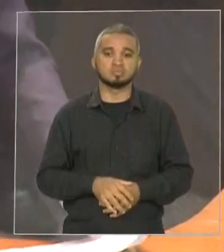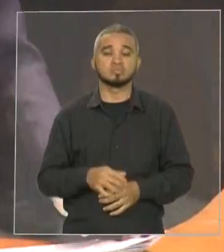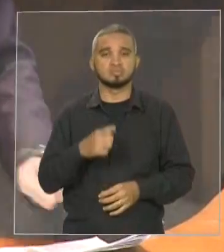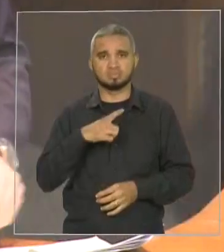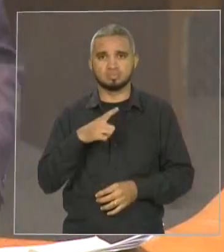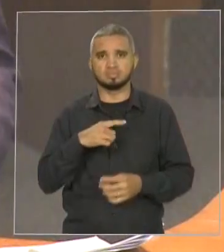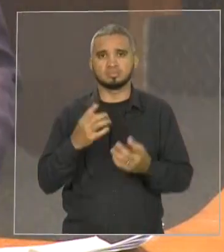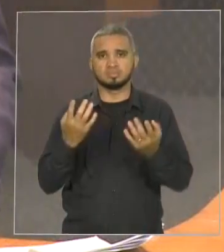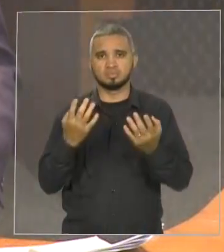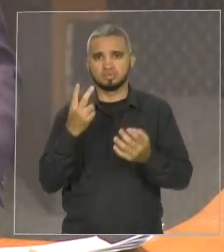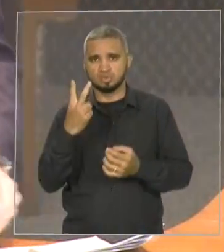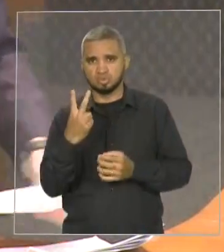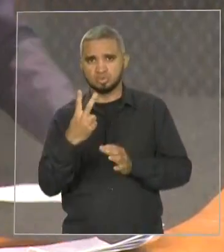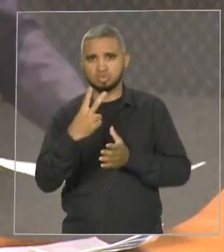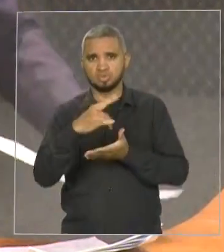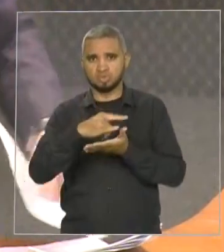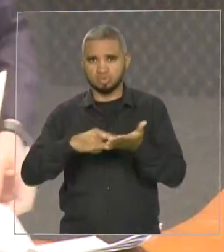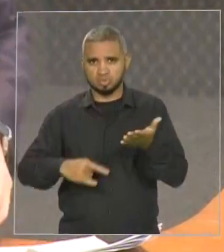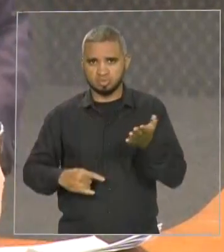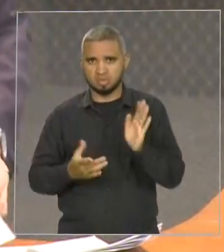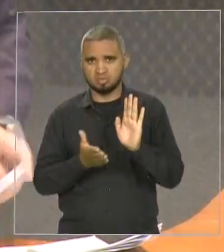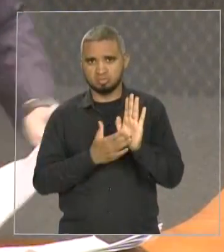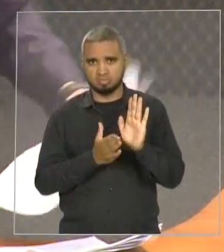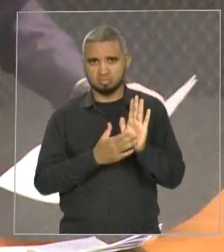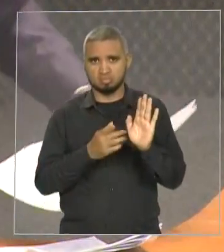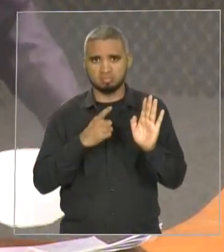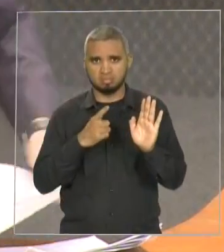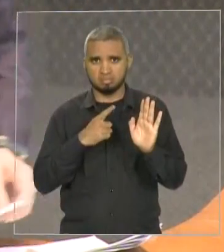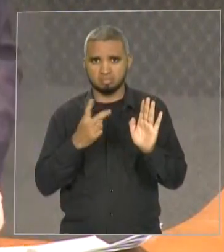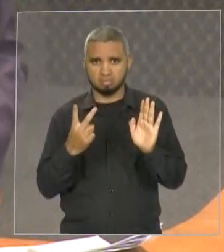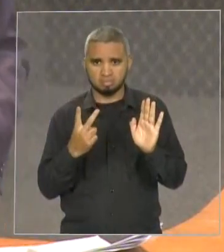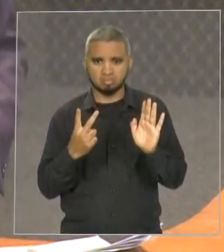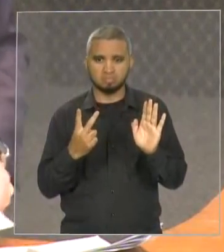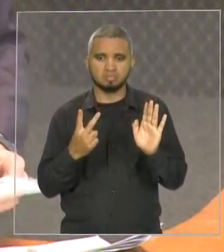relatórios, estou de posse também aqui